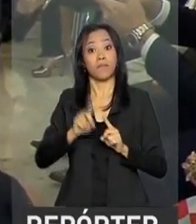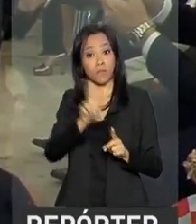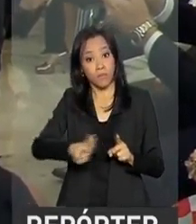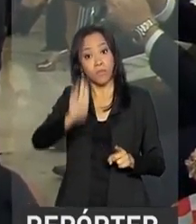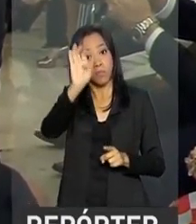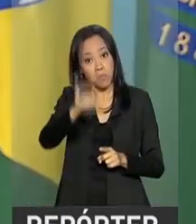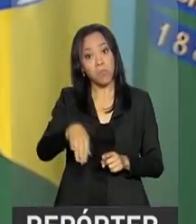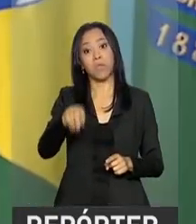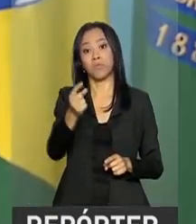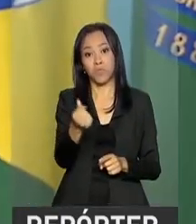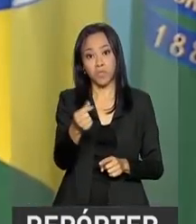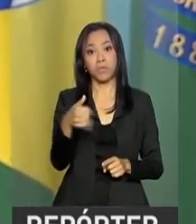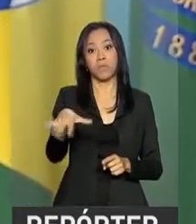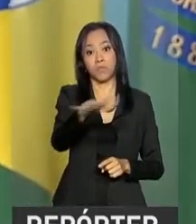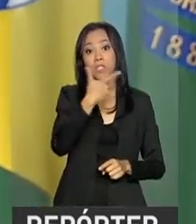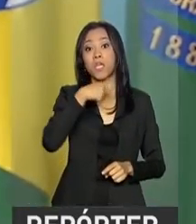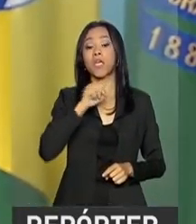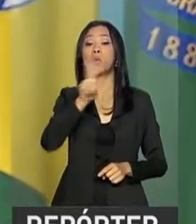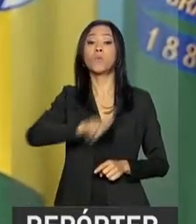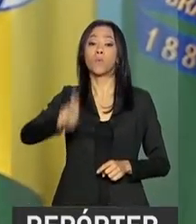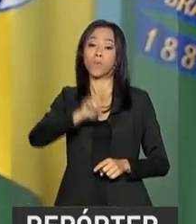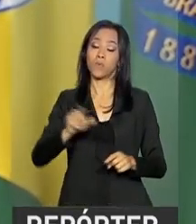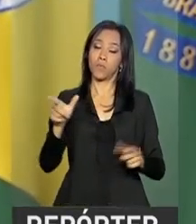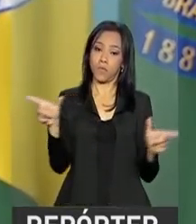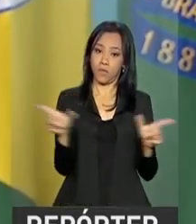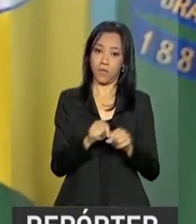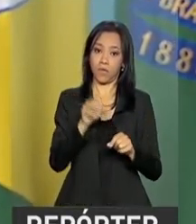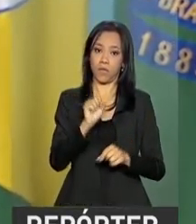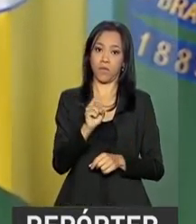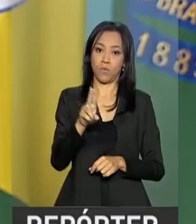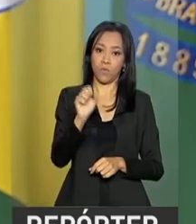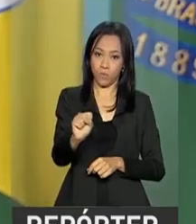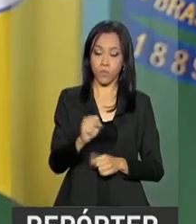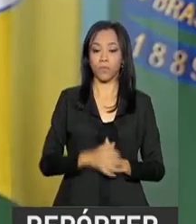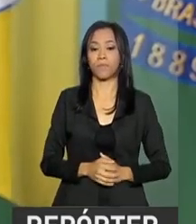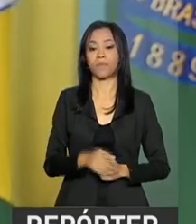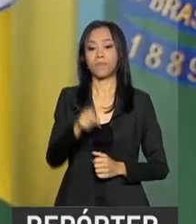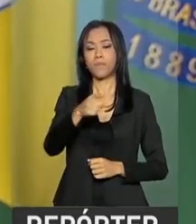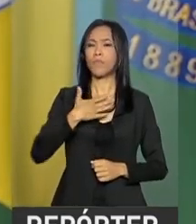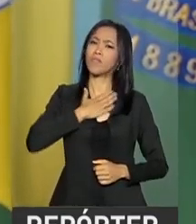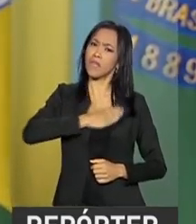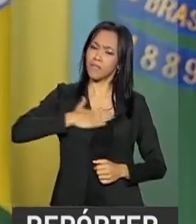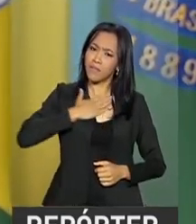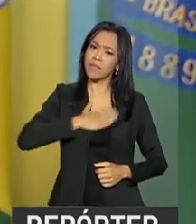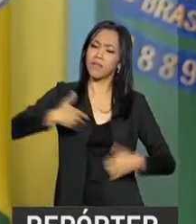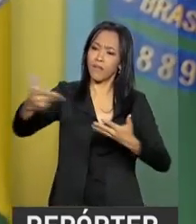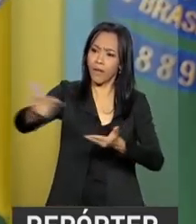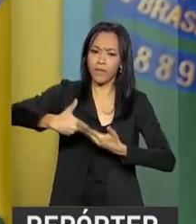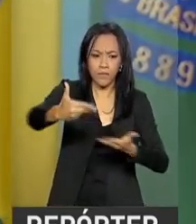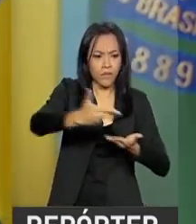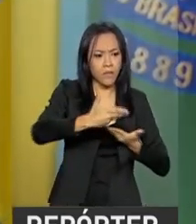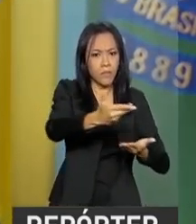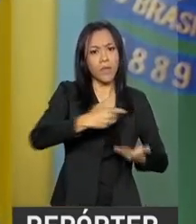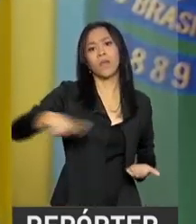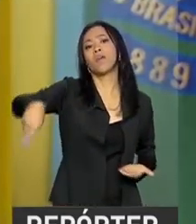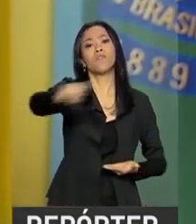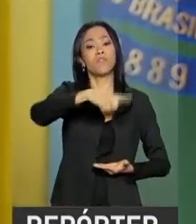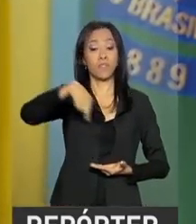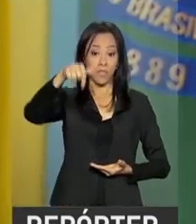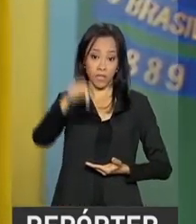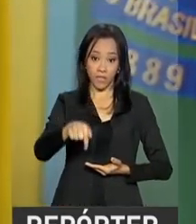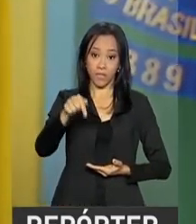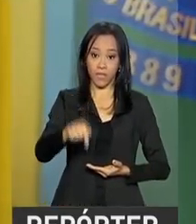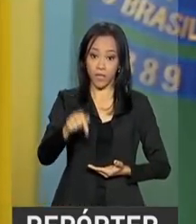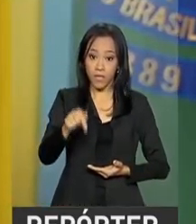usuários do sus é naturalmente uma satisfação recebê los nesta solenidade porque eu verifico